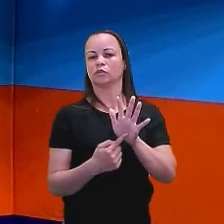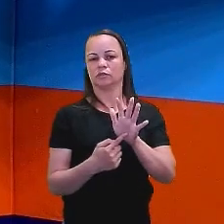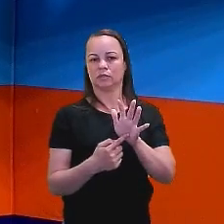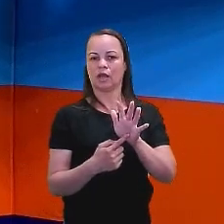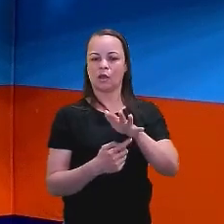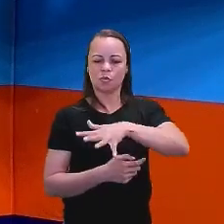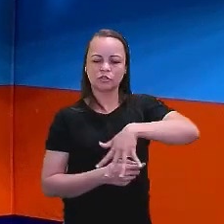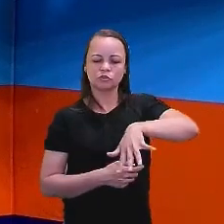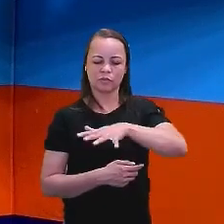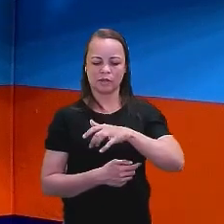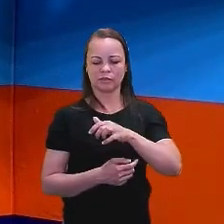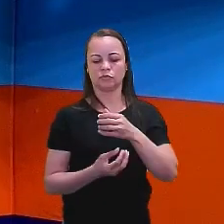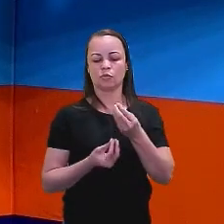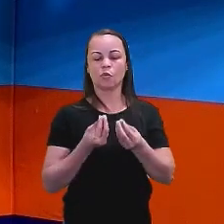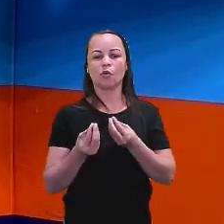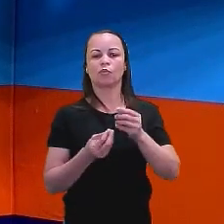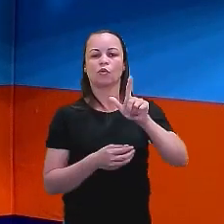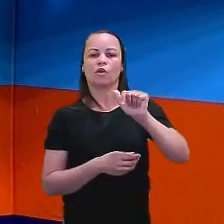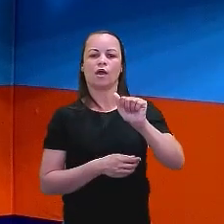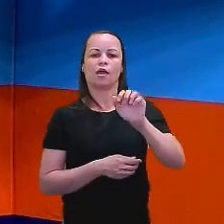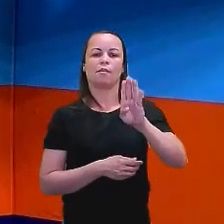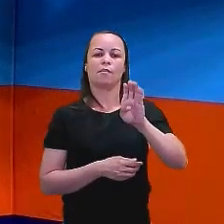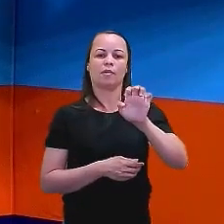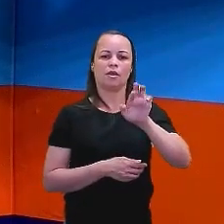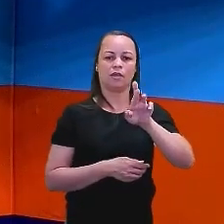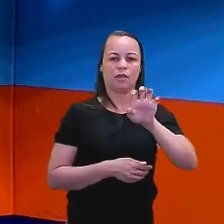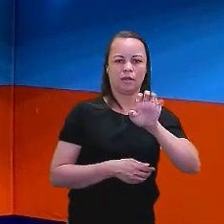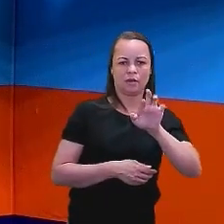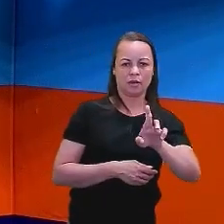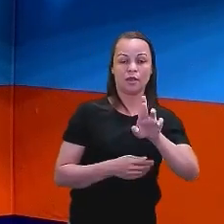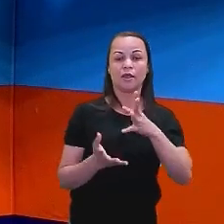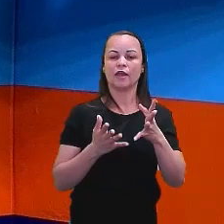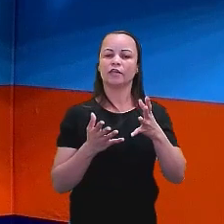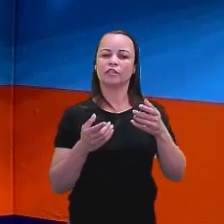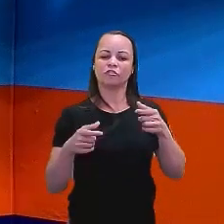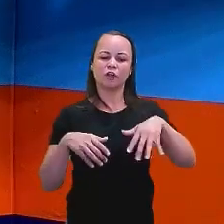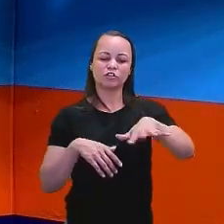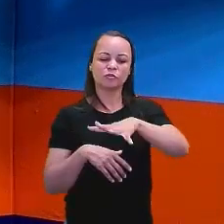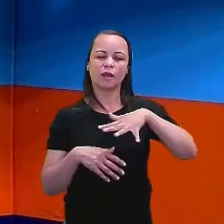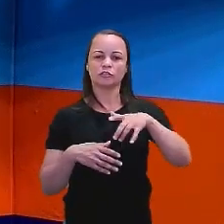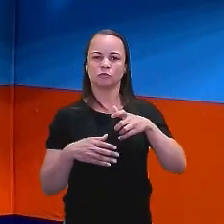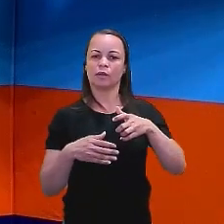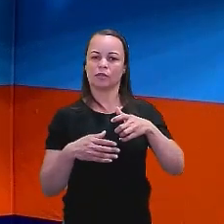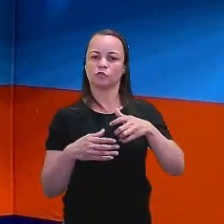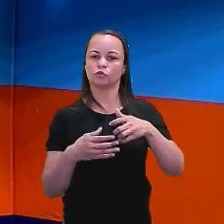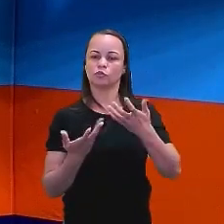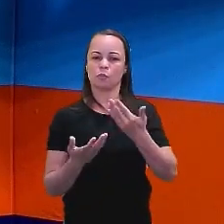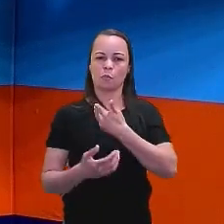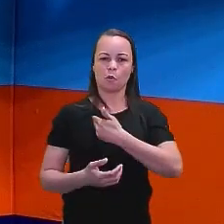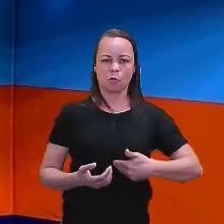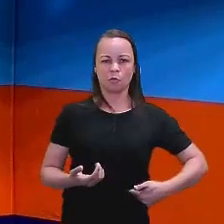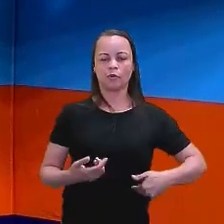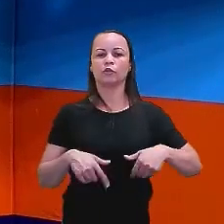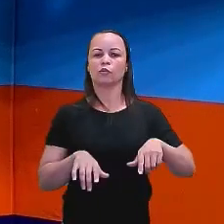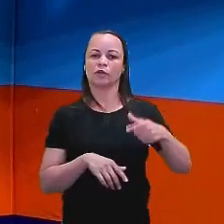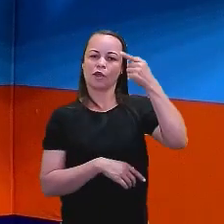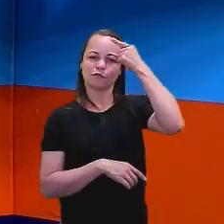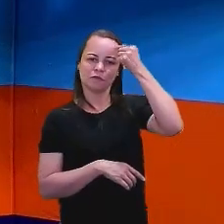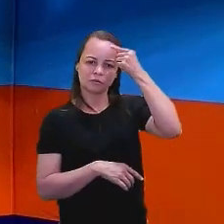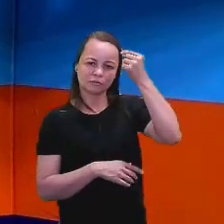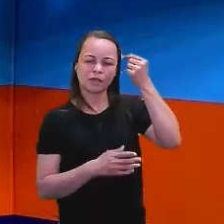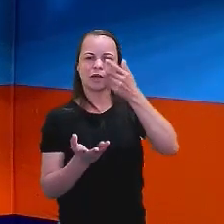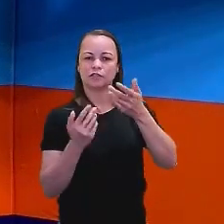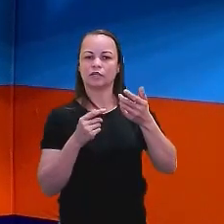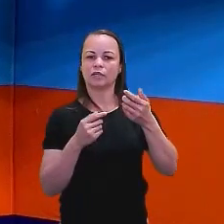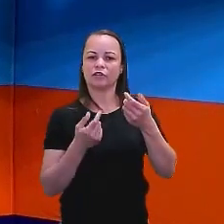como o Laberê, que faz parte de um espaço público, que é a universidade, que é financiada com